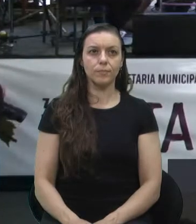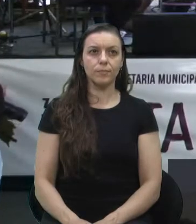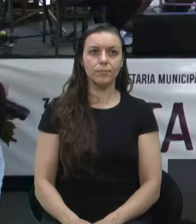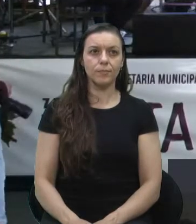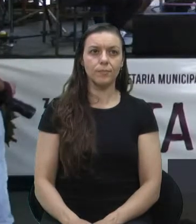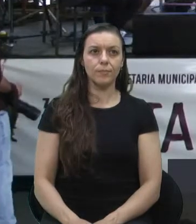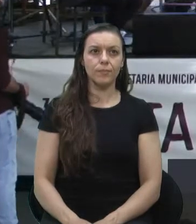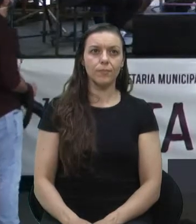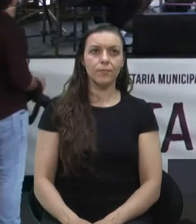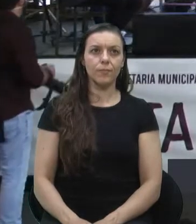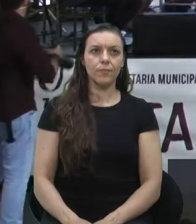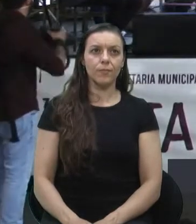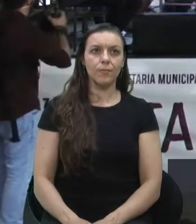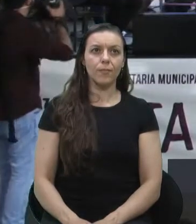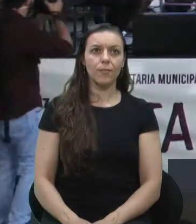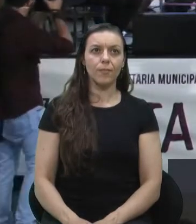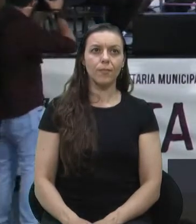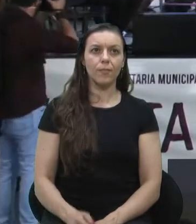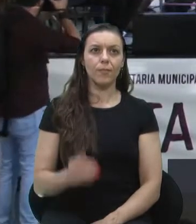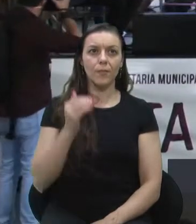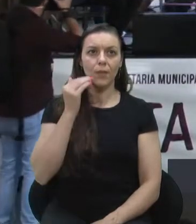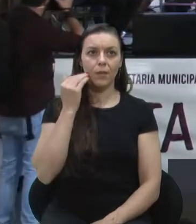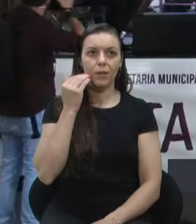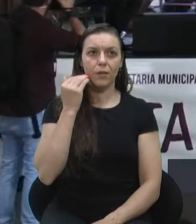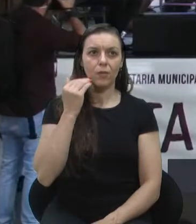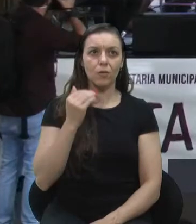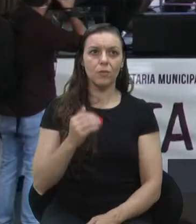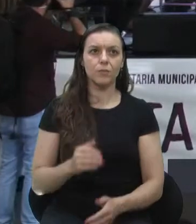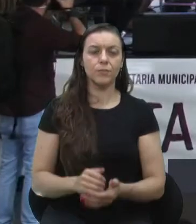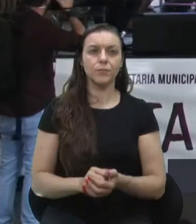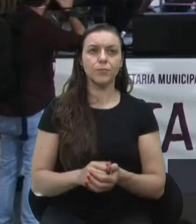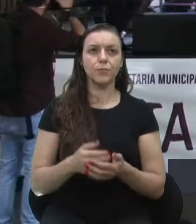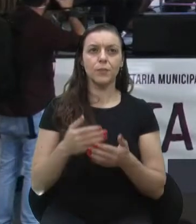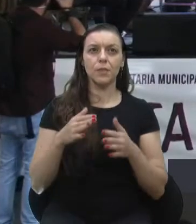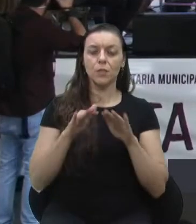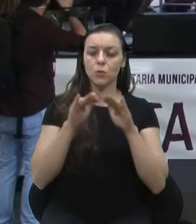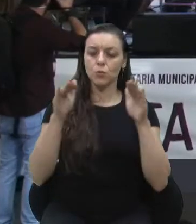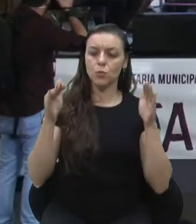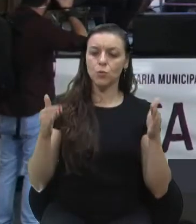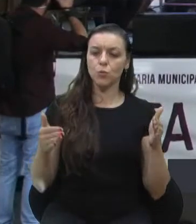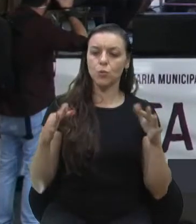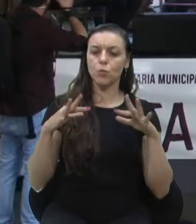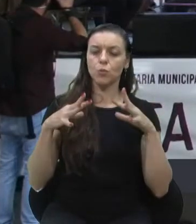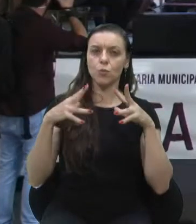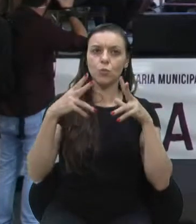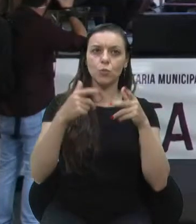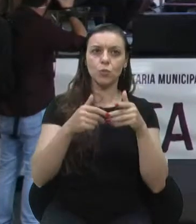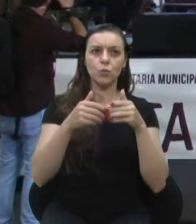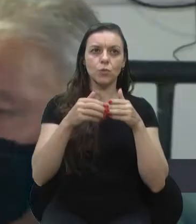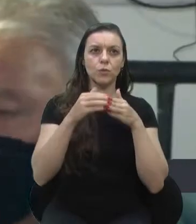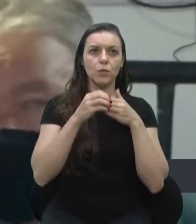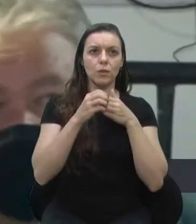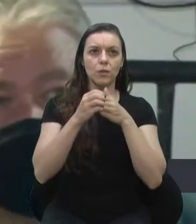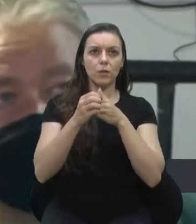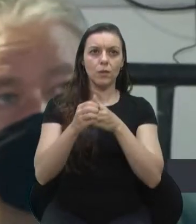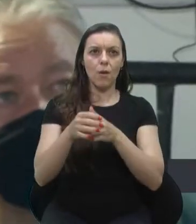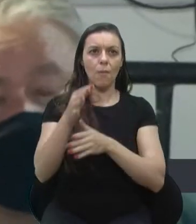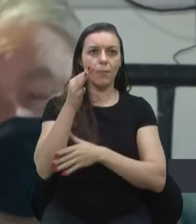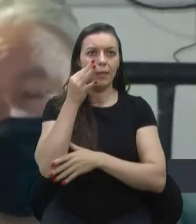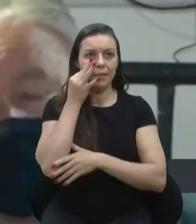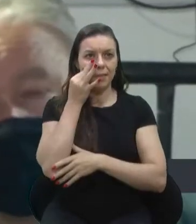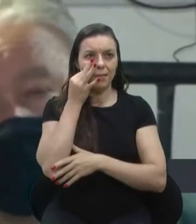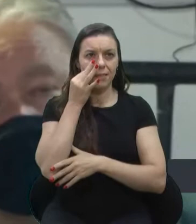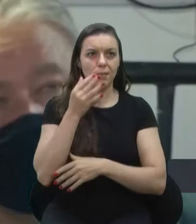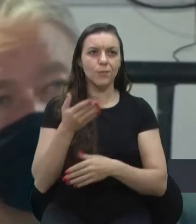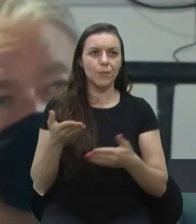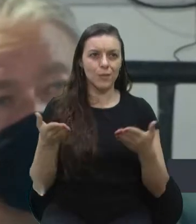Agora sim. Senhora presidente, colegas vereadores da mesa, os colegas vereadores que estão conosco, a todos que nos acompanham presencialmente aqui,